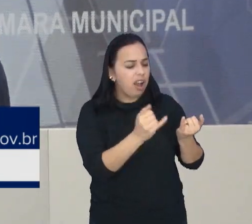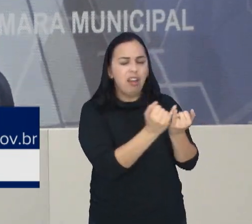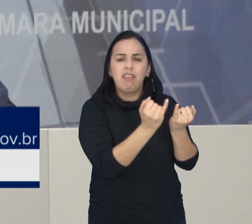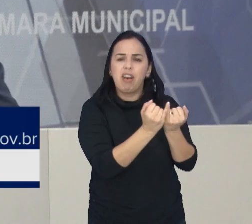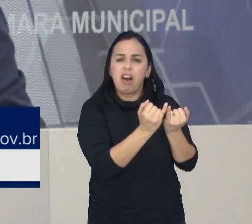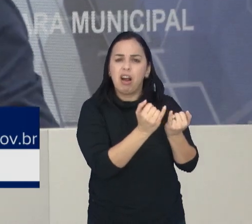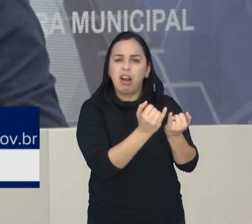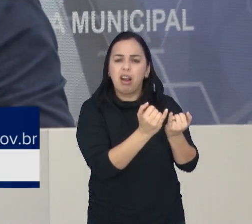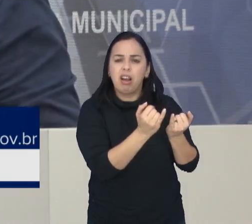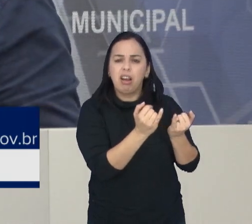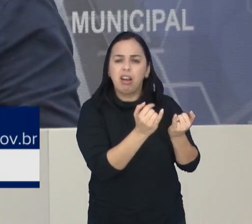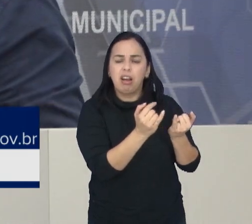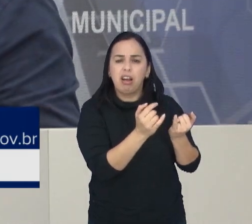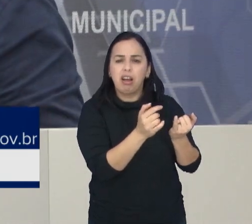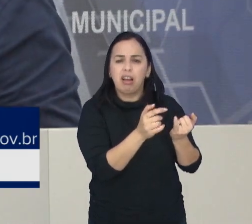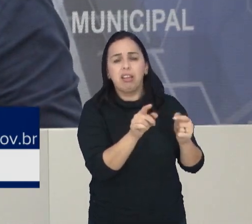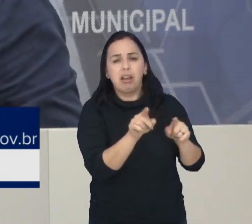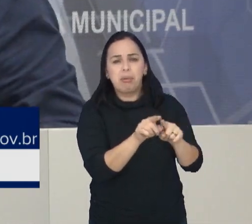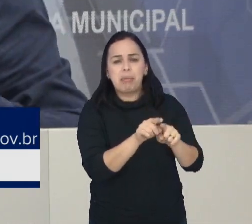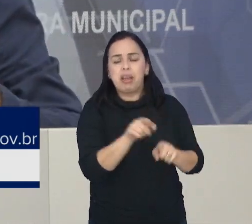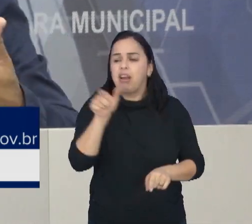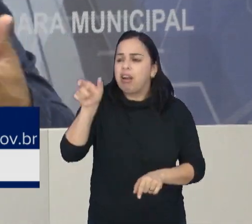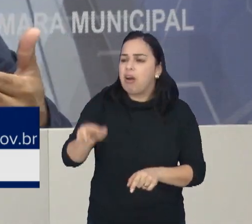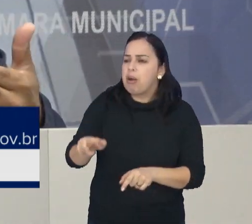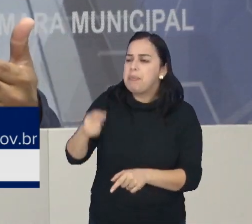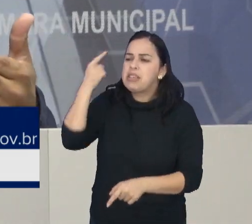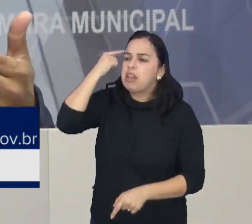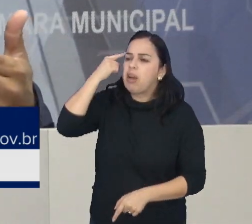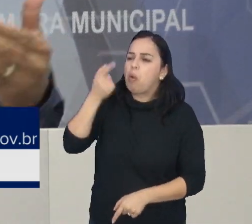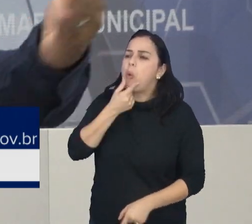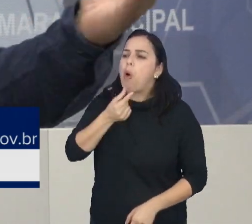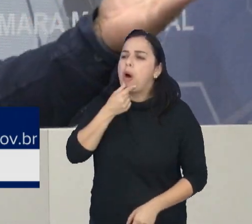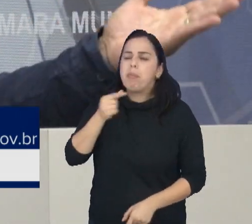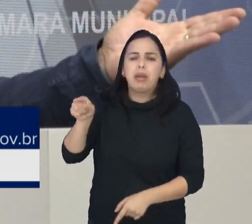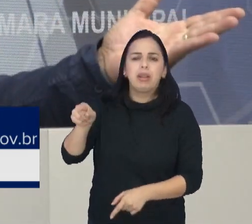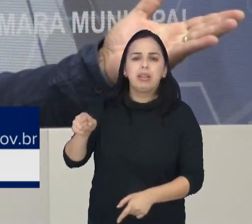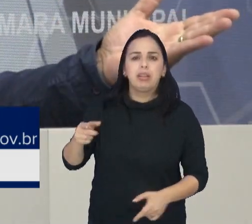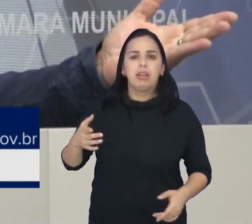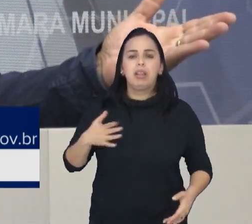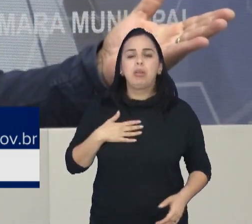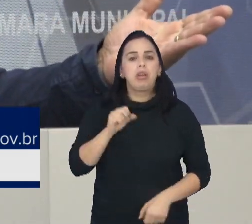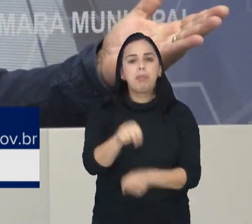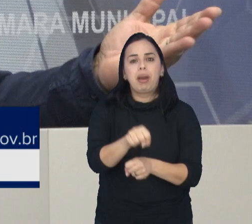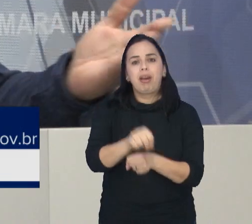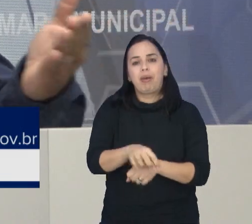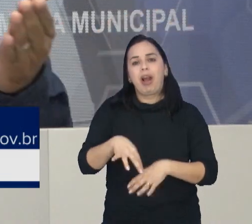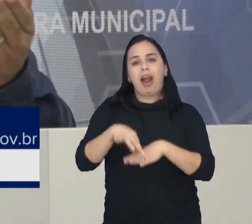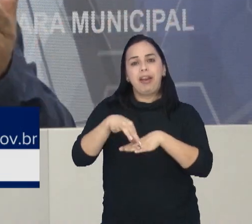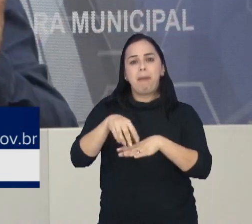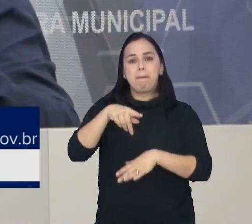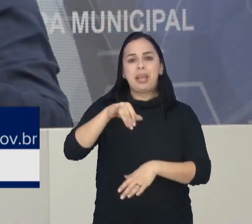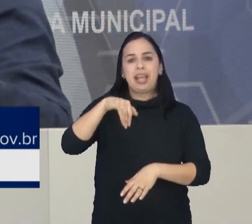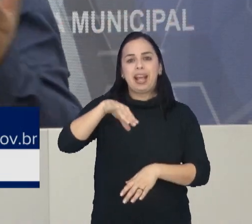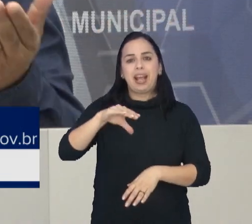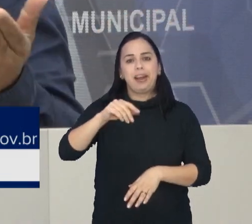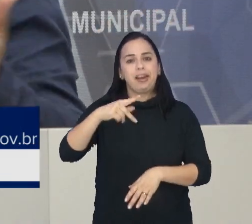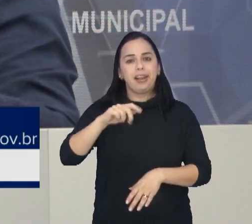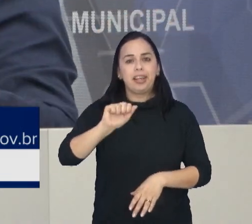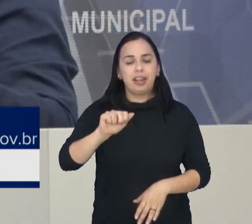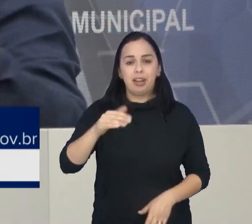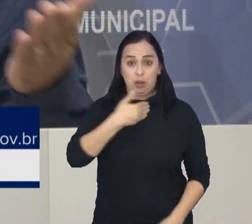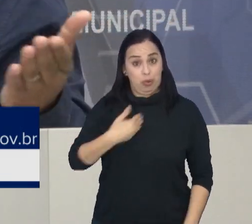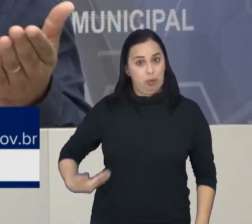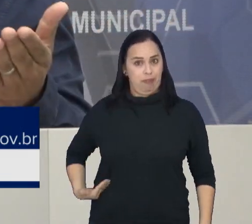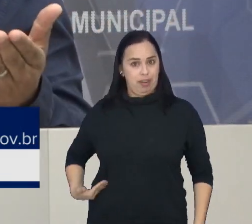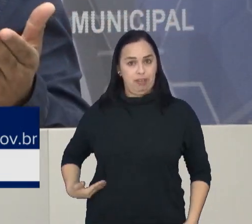investigador. É porque foca come sardinha. Sabe por quê? Eu estou esperando a picanha até agora. O governo do Lula diz